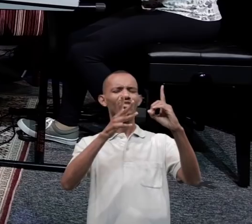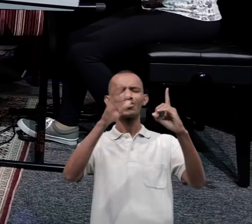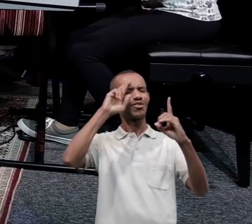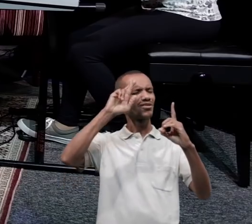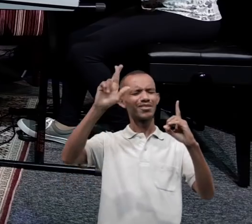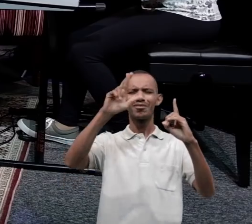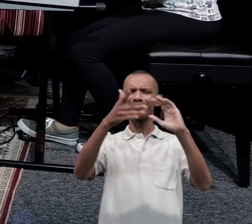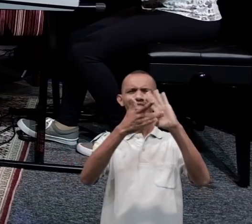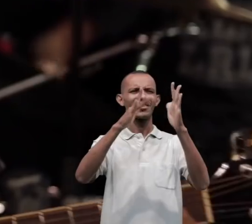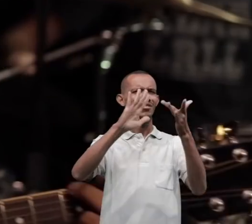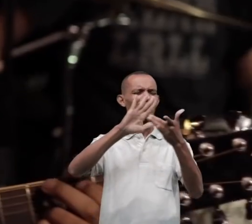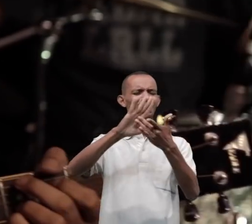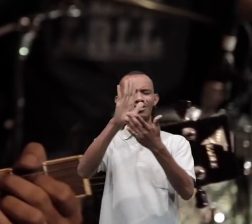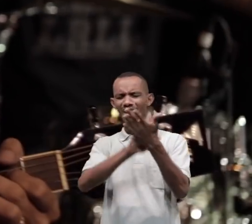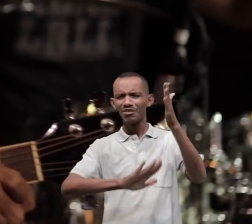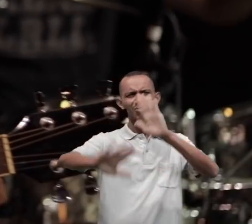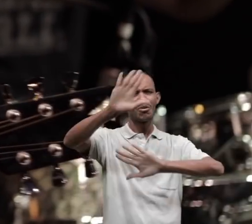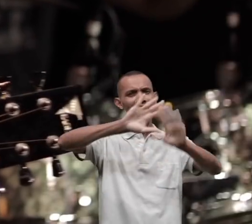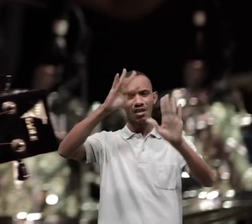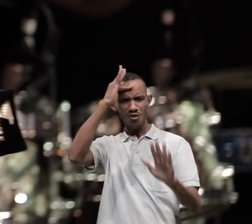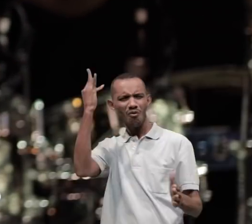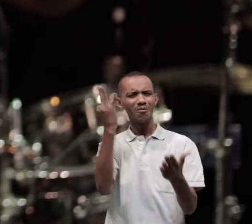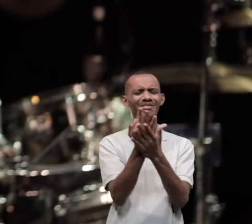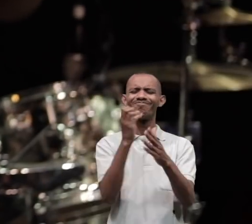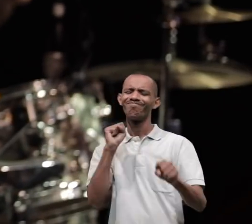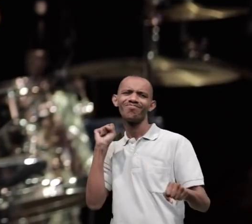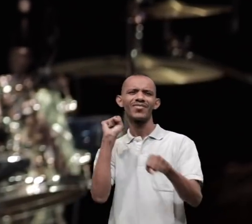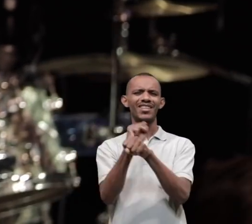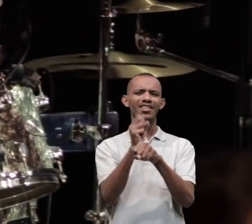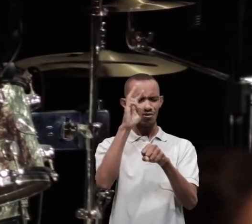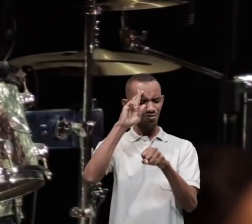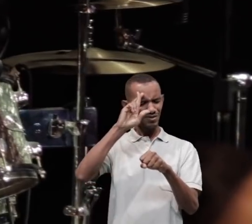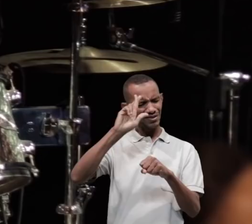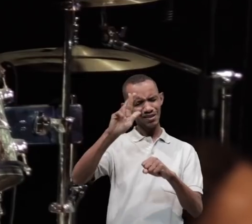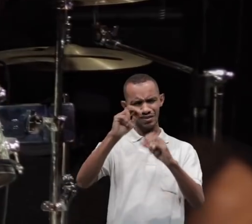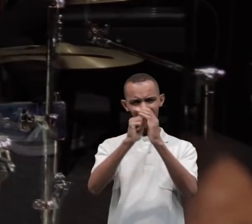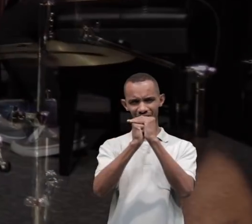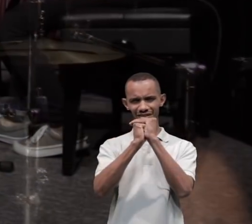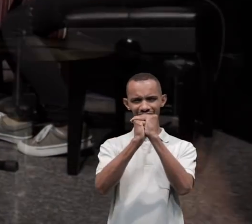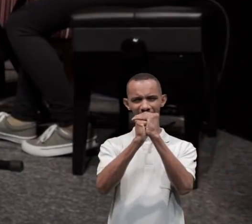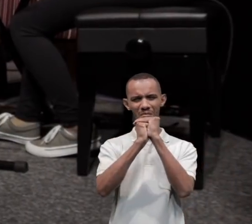Somente a ti, Senhor. Adorarei, confiarei, esperarei, Senhor.